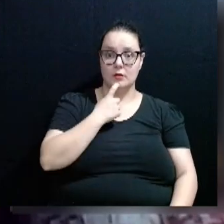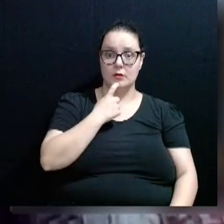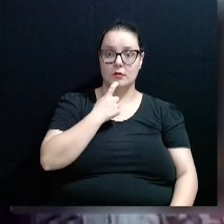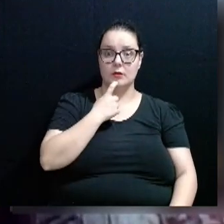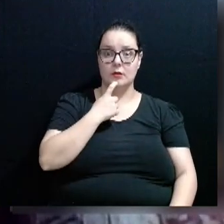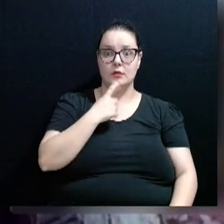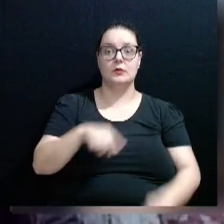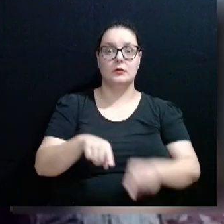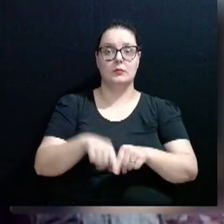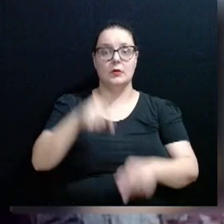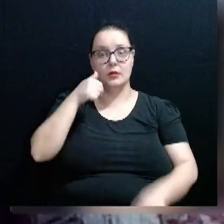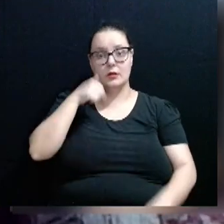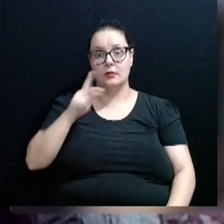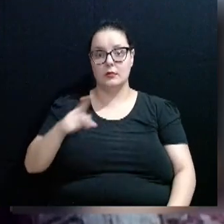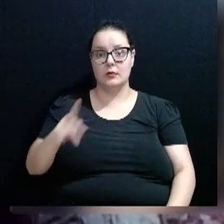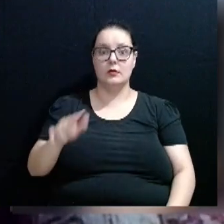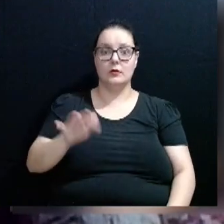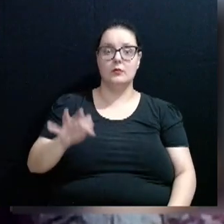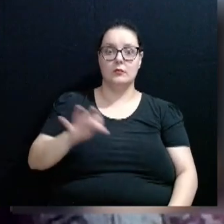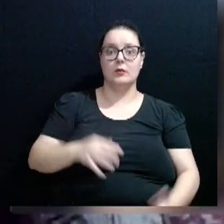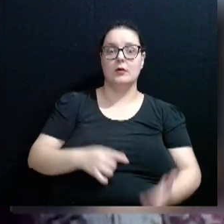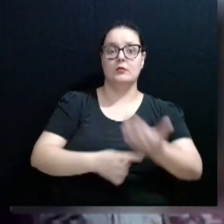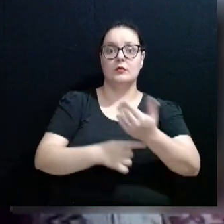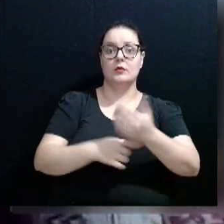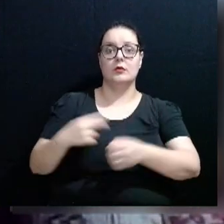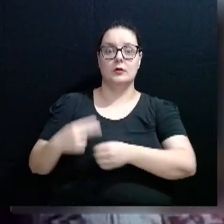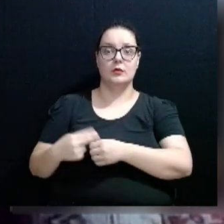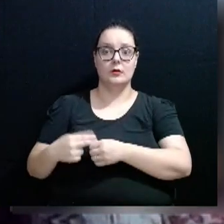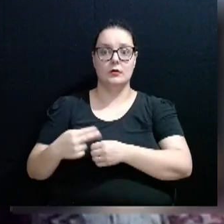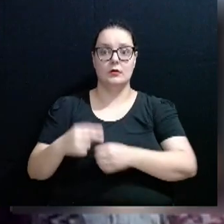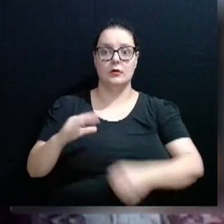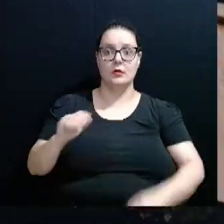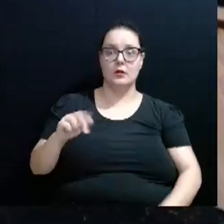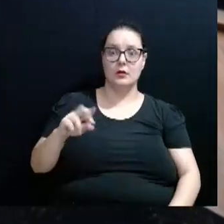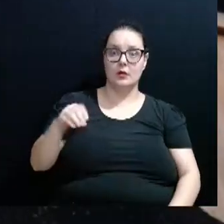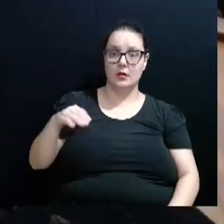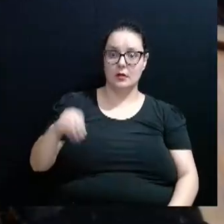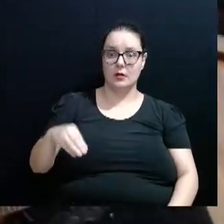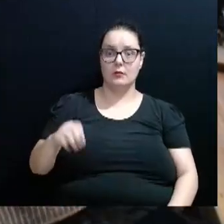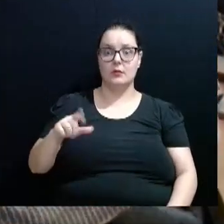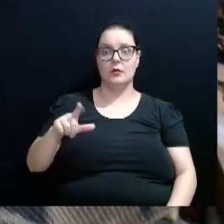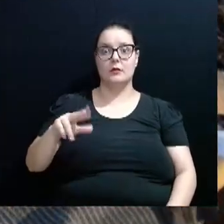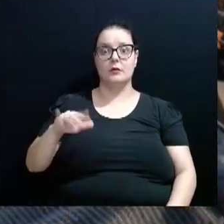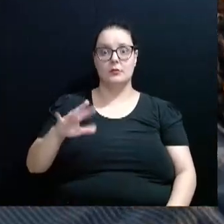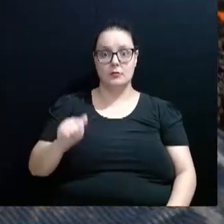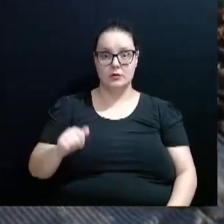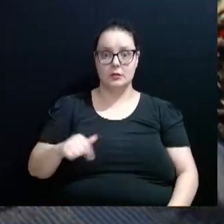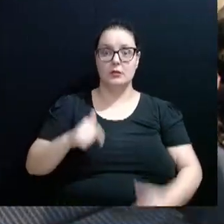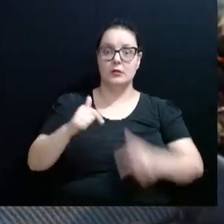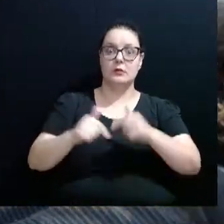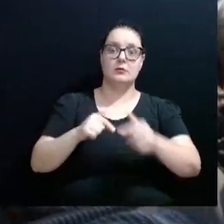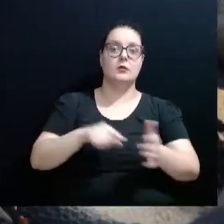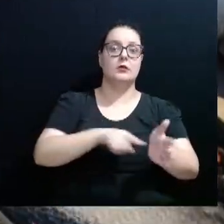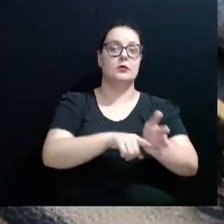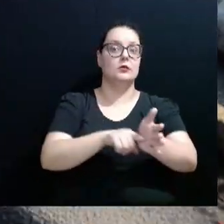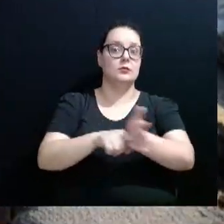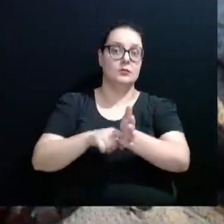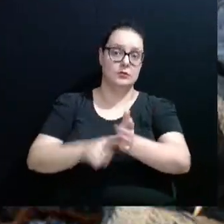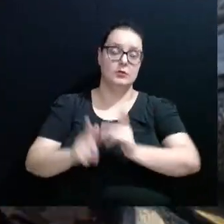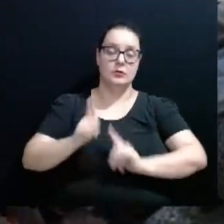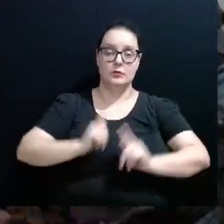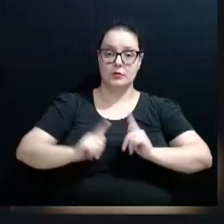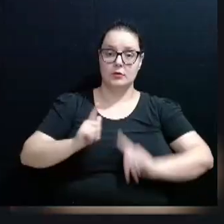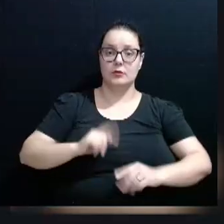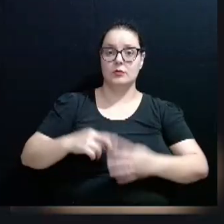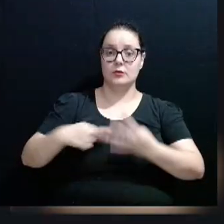da Faculdade de Tecnologia da Unicamp, Carmen Lúcia Santos Giordano, que trabalha com pesquisa sobre o gerenciamento de ecopontos e